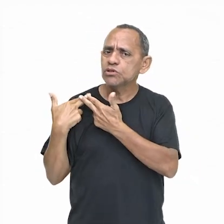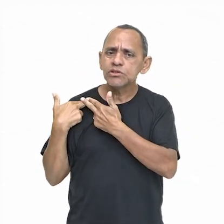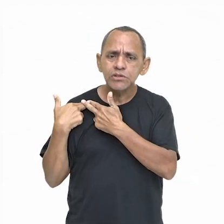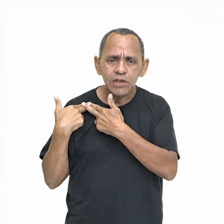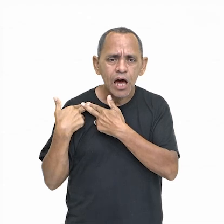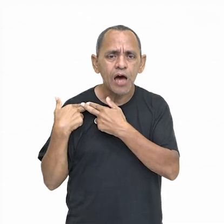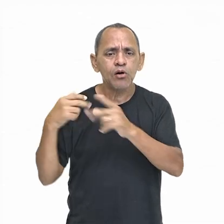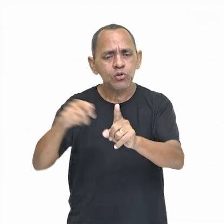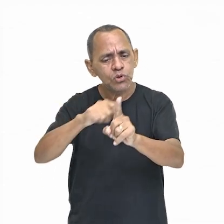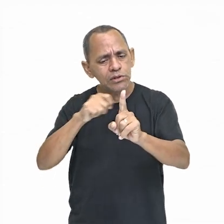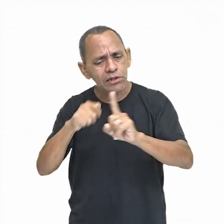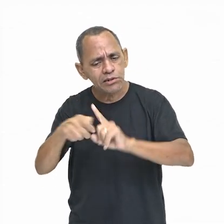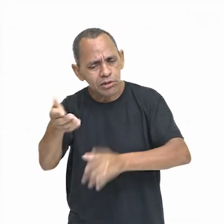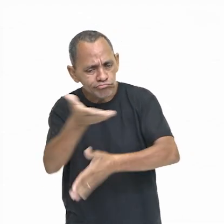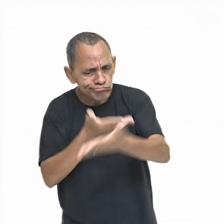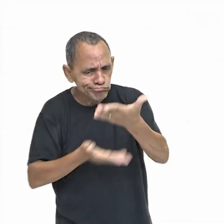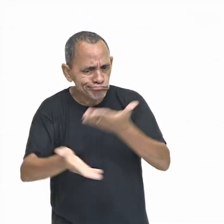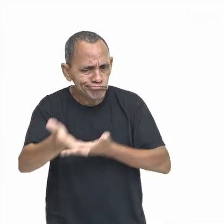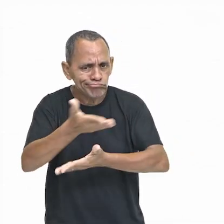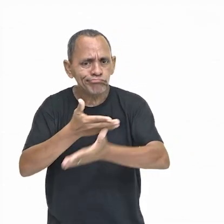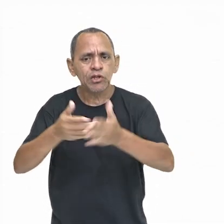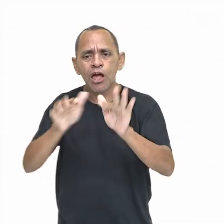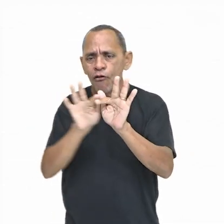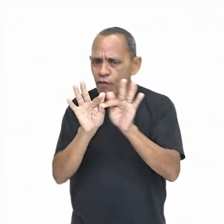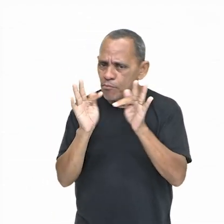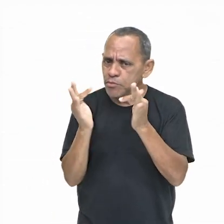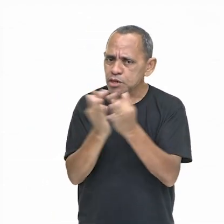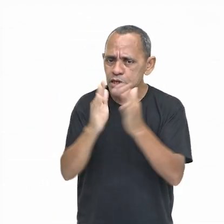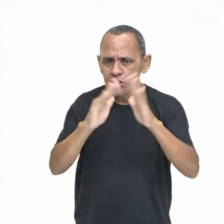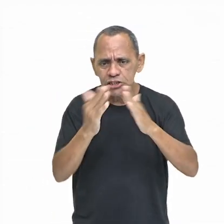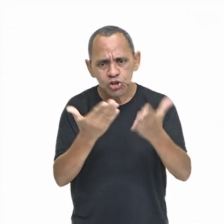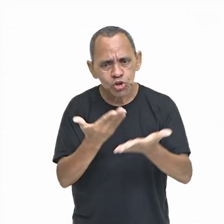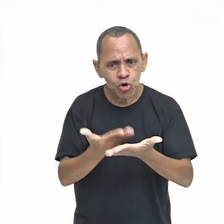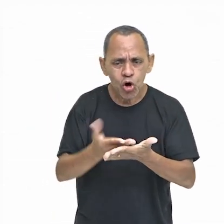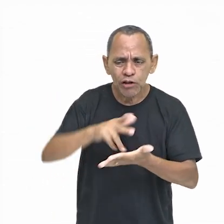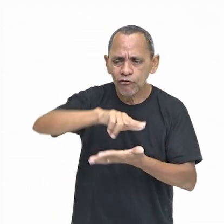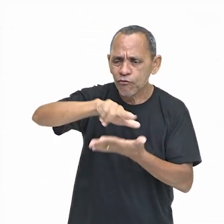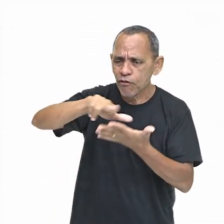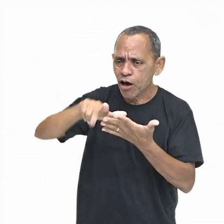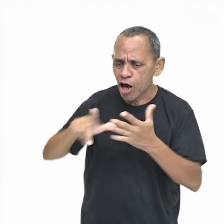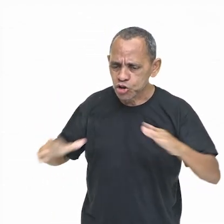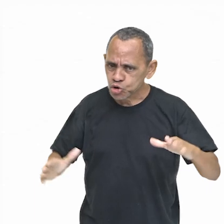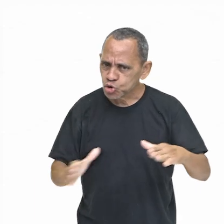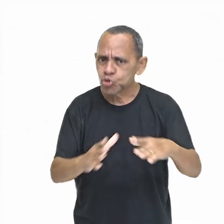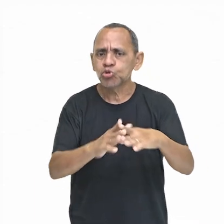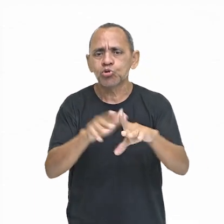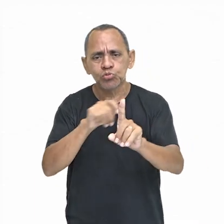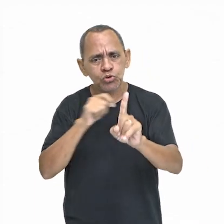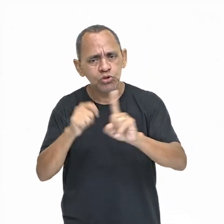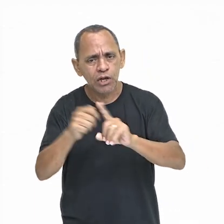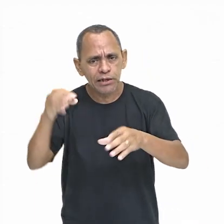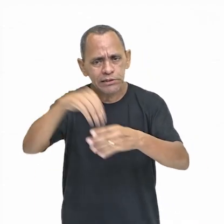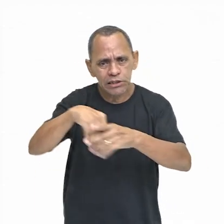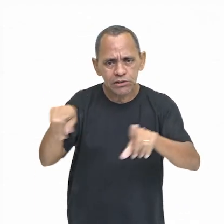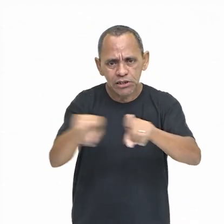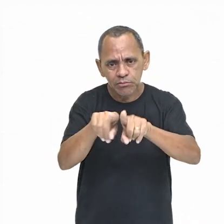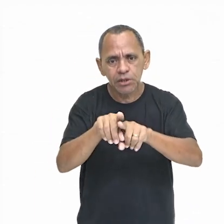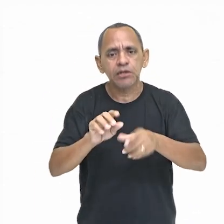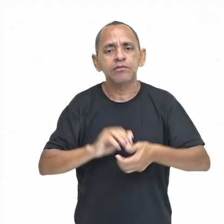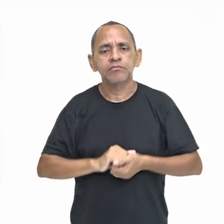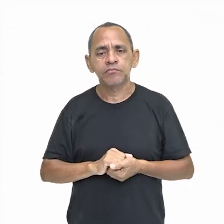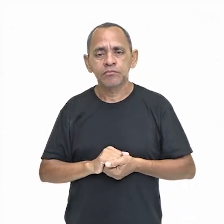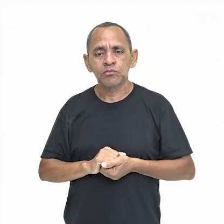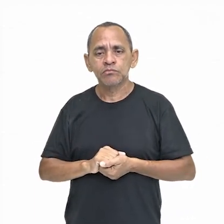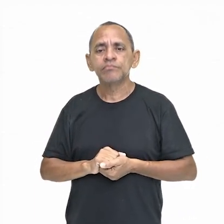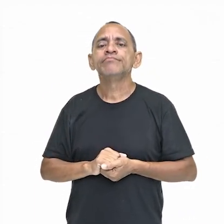mecanismos de socialização, como a família, a escola e diferentes grupos sociais, né? Esses são os agentes. Os meios